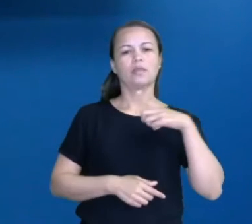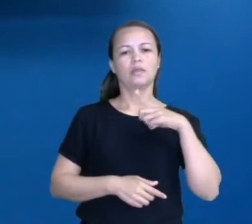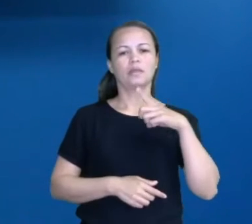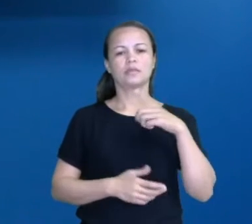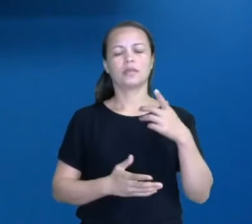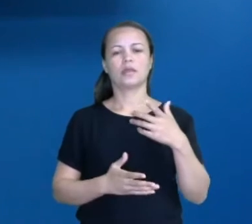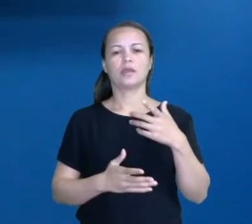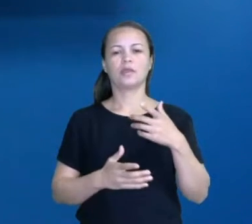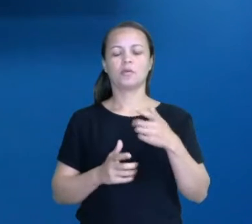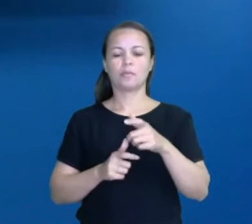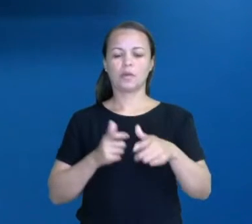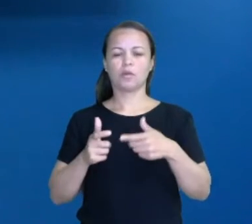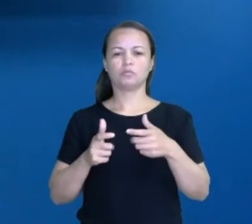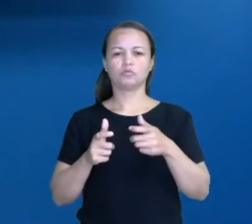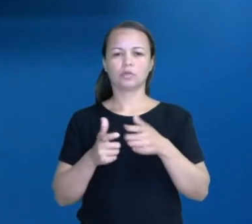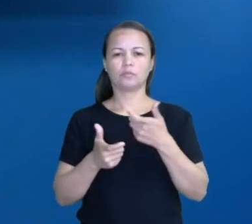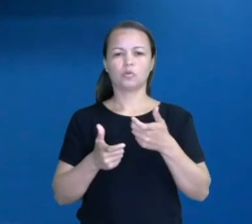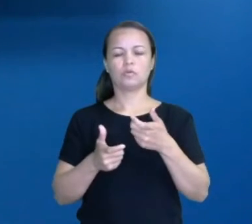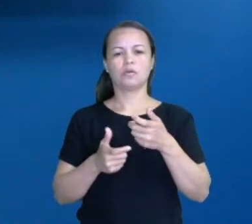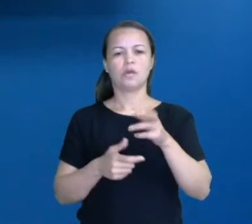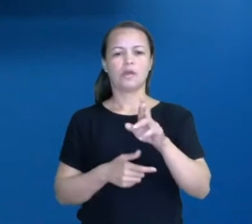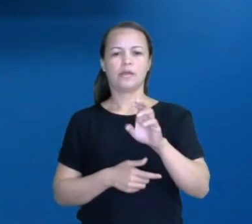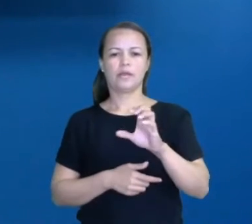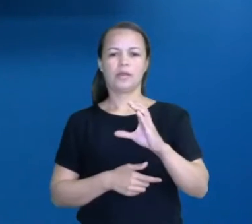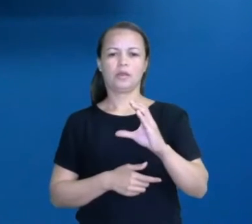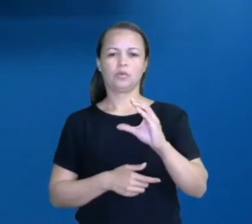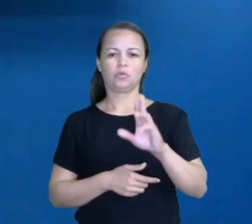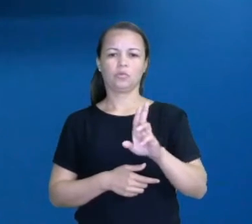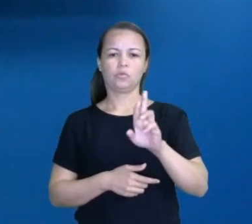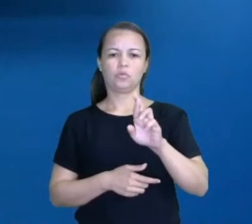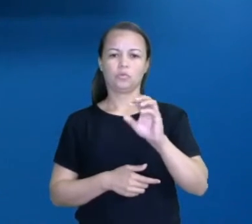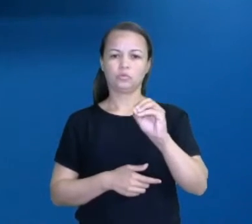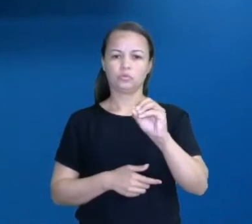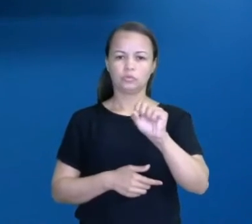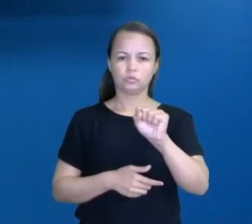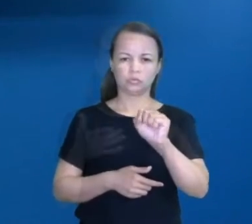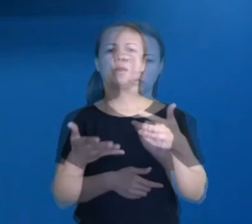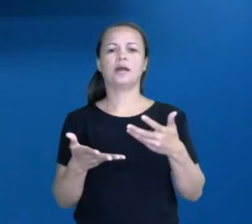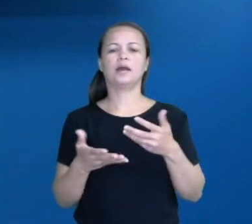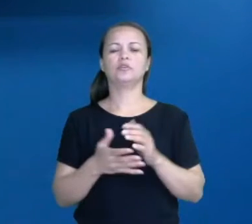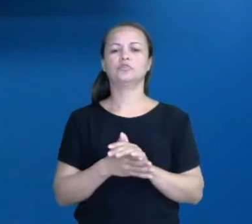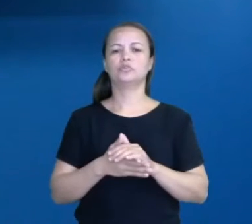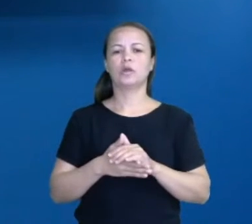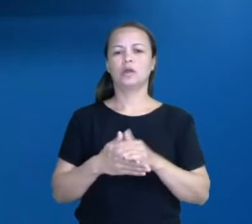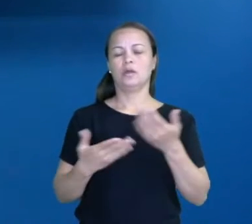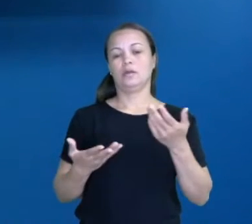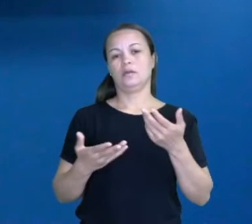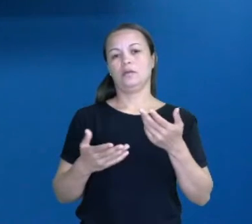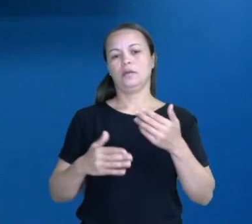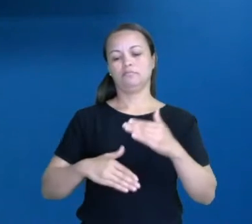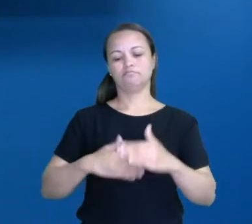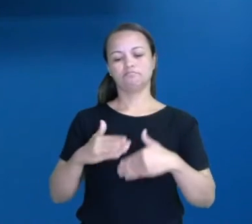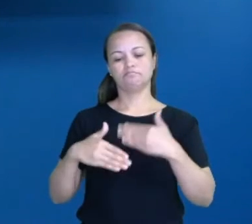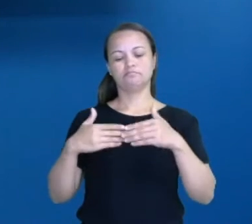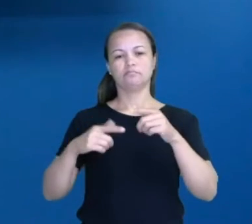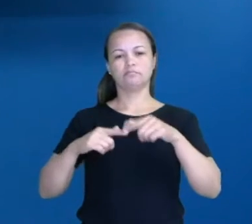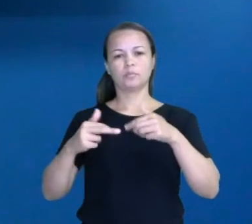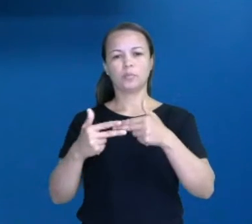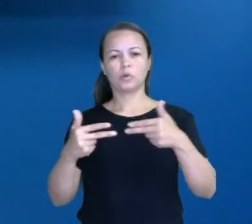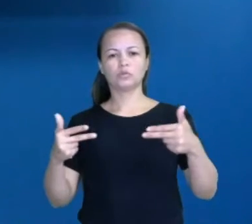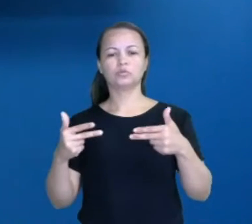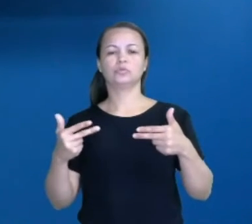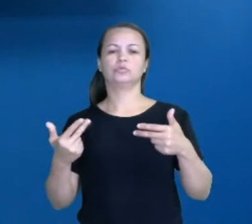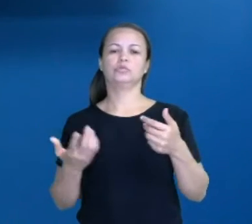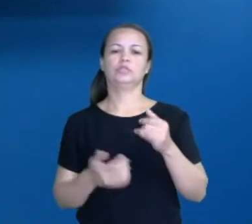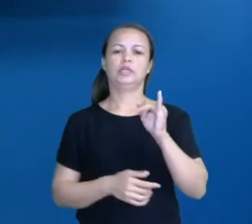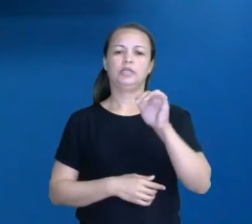uma maior busca por recursos, né? Por serviços, por produtos